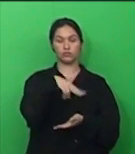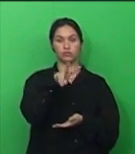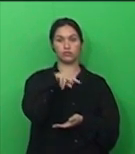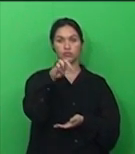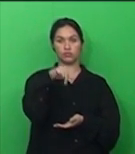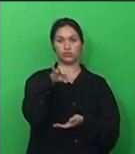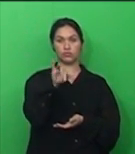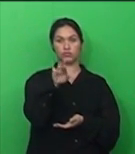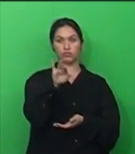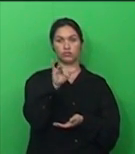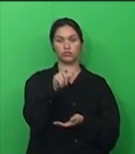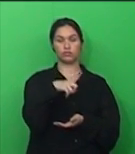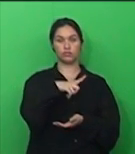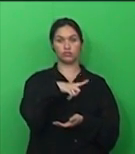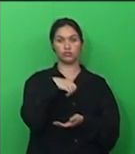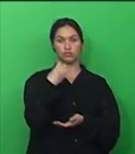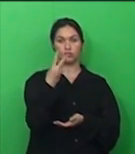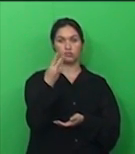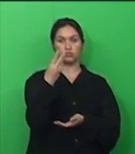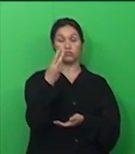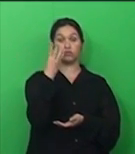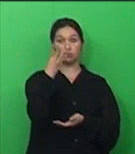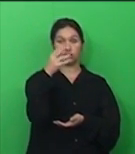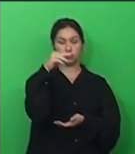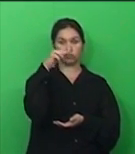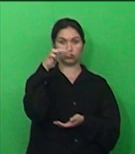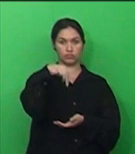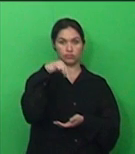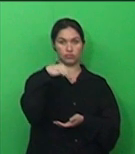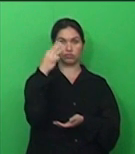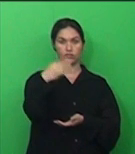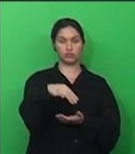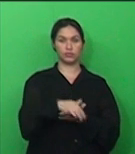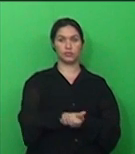Miri D'Agostin. Vossa Excelência dispõe de 4 minutos e 30.